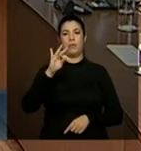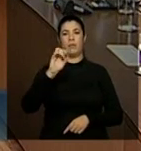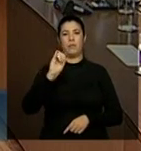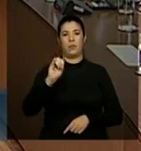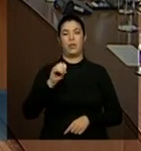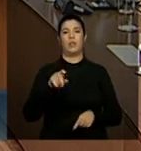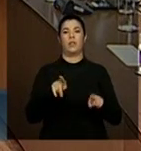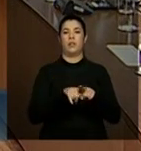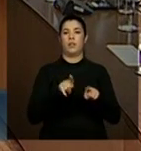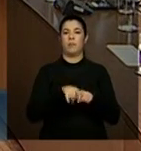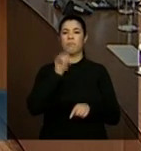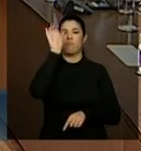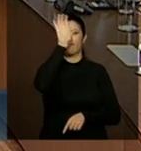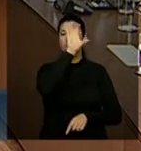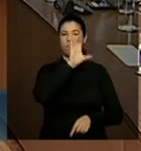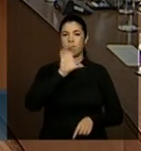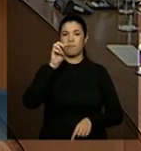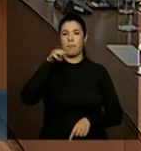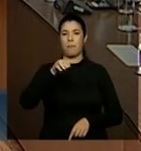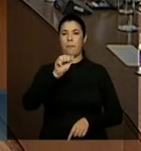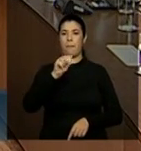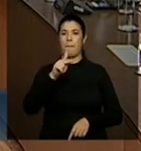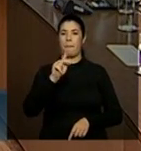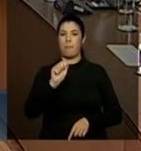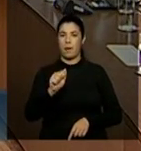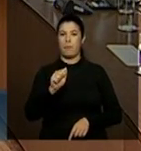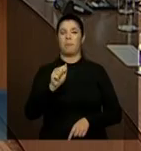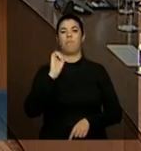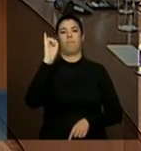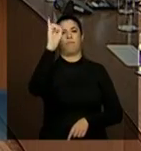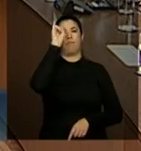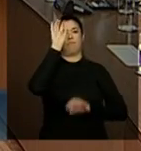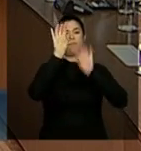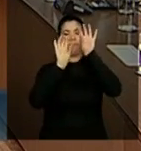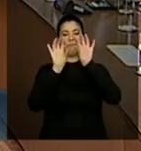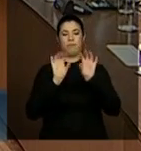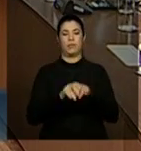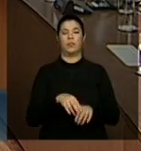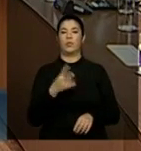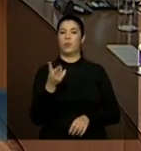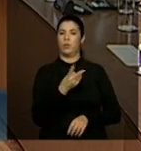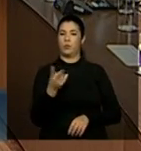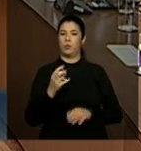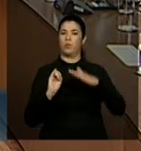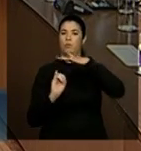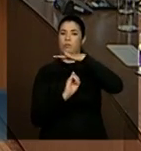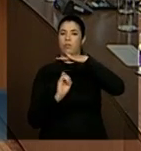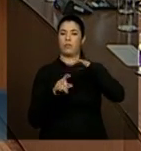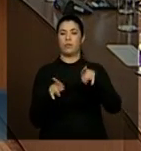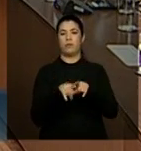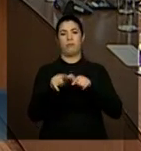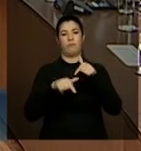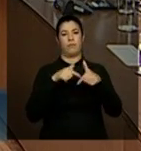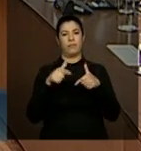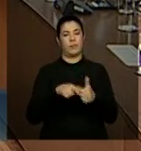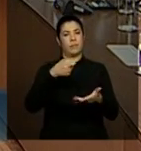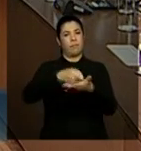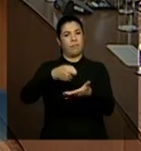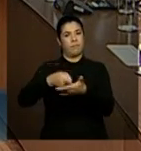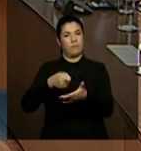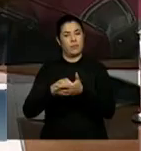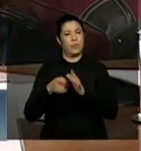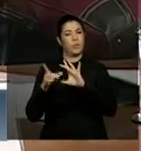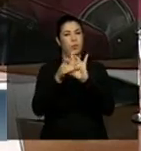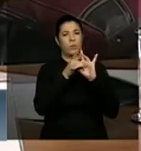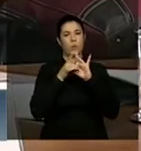MAPA, importante, né? Nós somos o braço tecnológico do MAPA, e essas duas instituições que têm trabalhado de forma tão